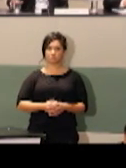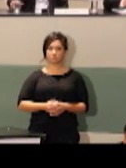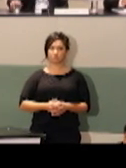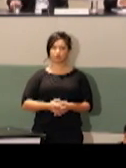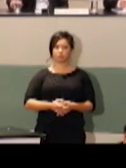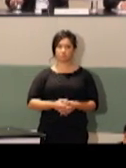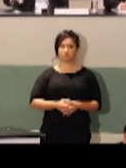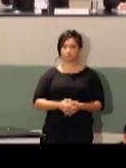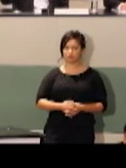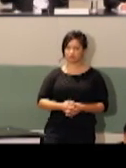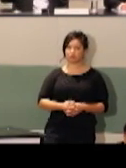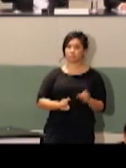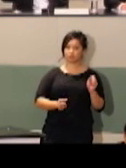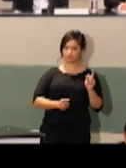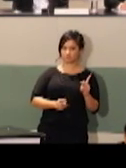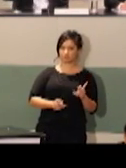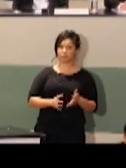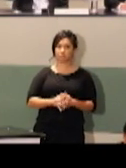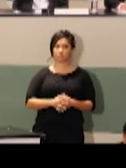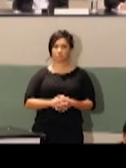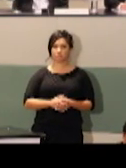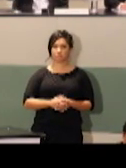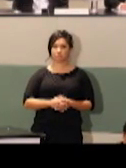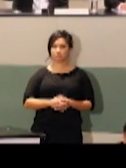Ok, candidato.